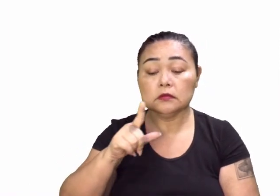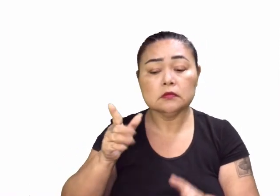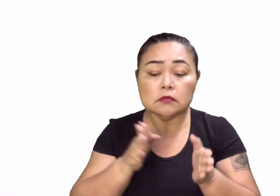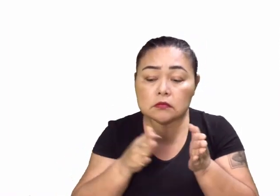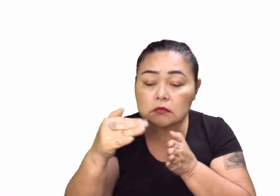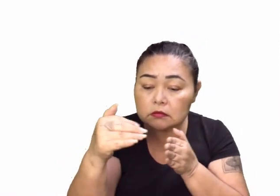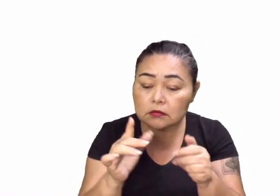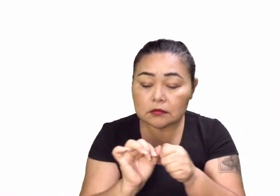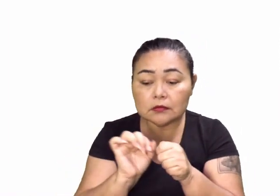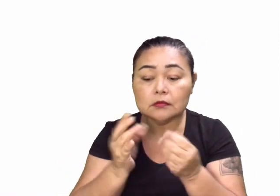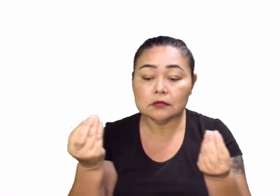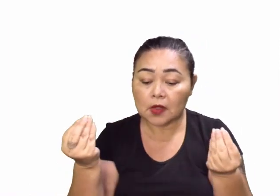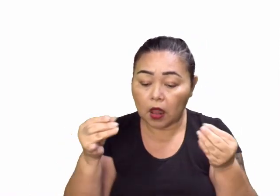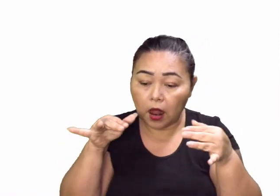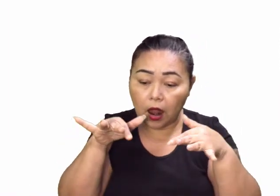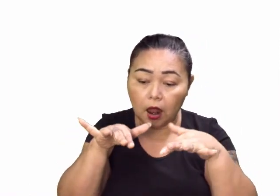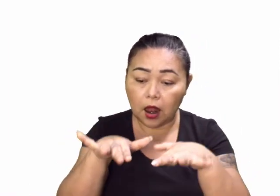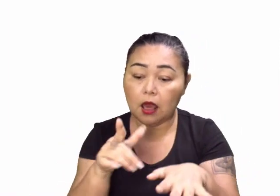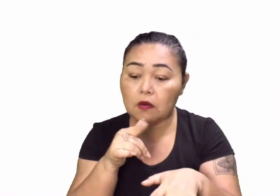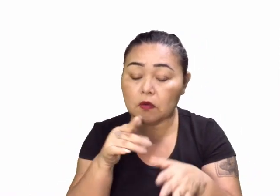também na formação dessa bacia.